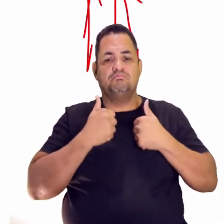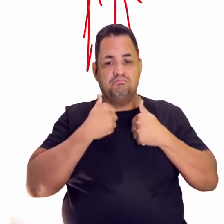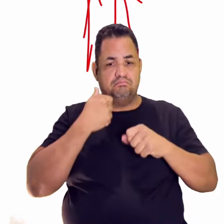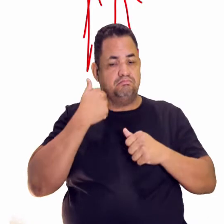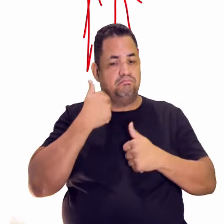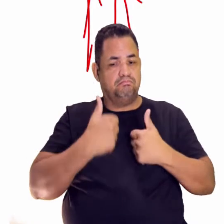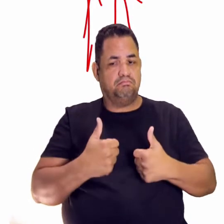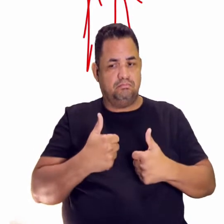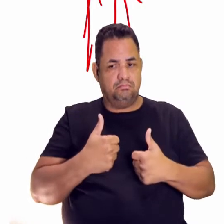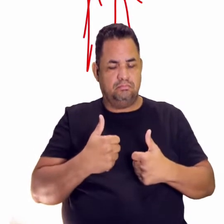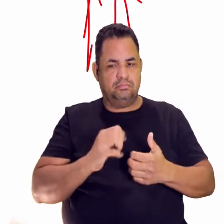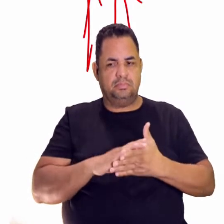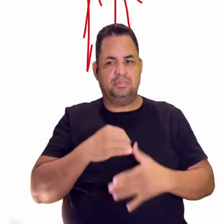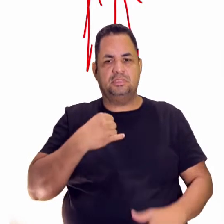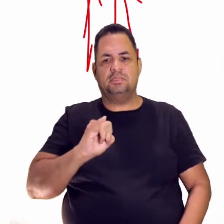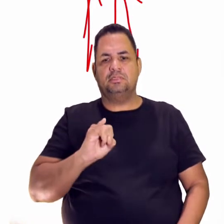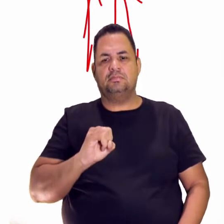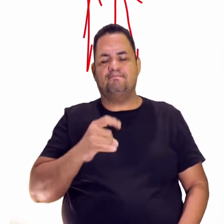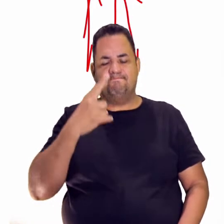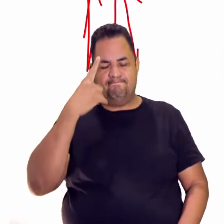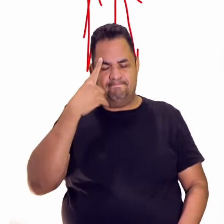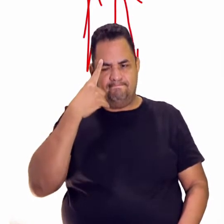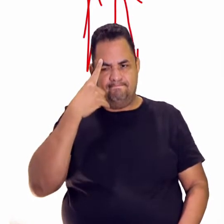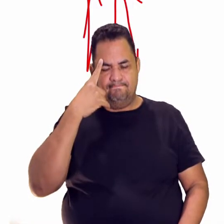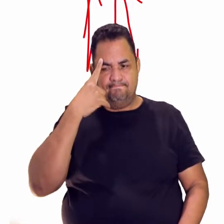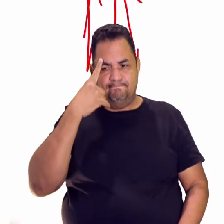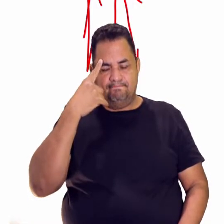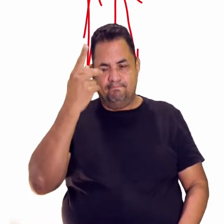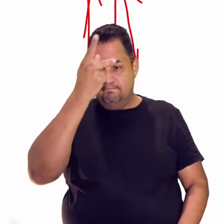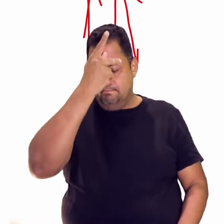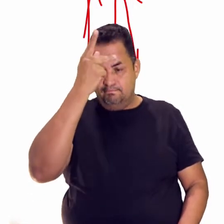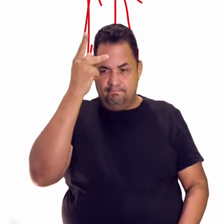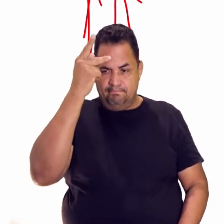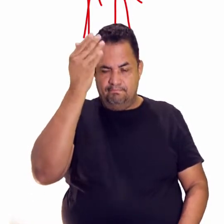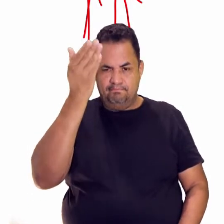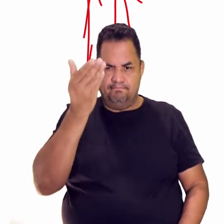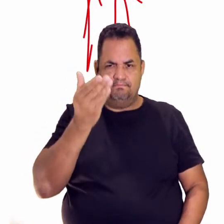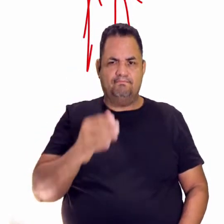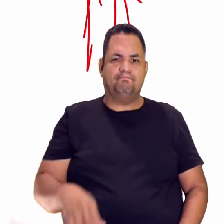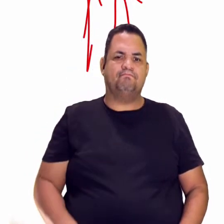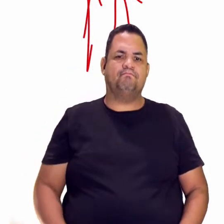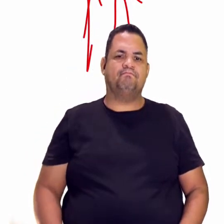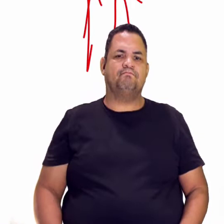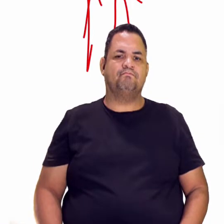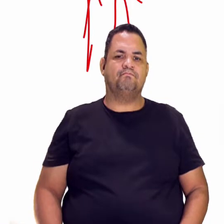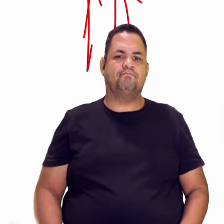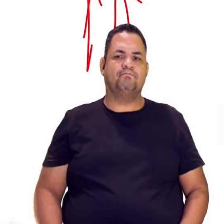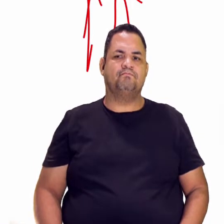positiva, porque se ele pensar sobre aquelas pessoas que estão